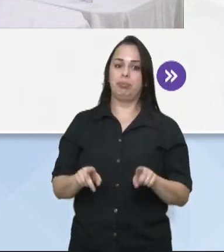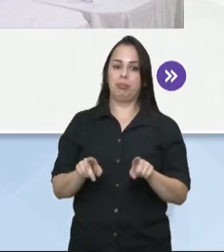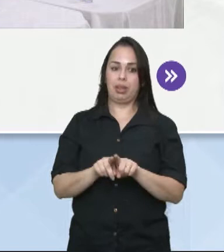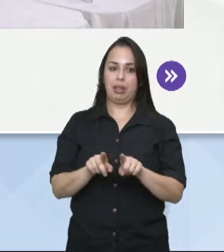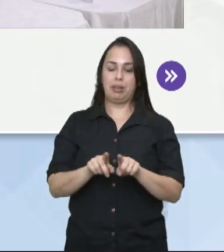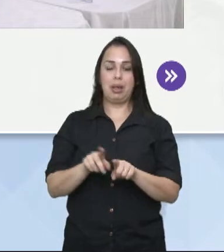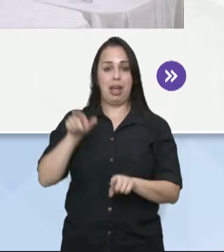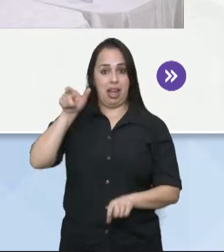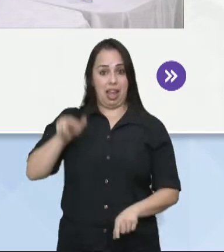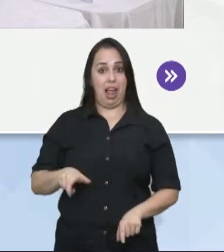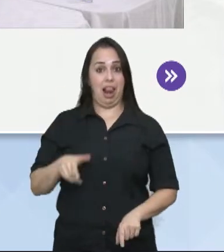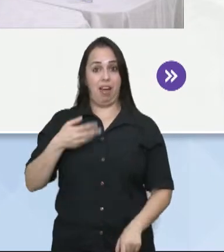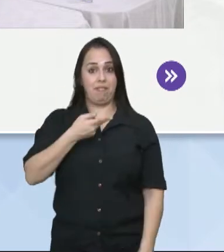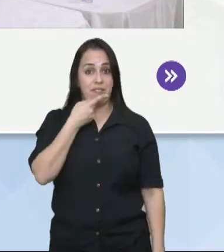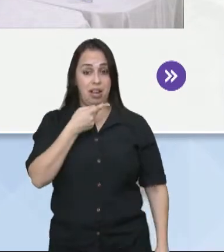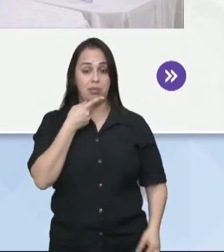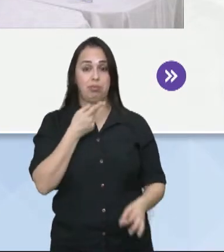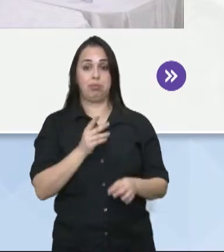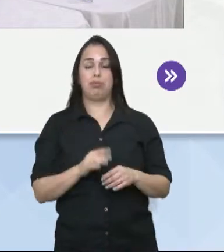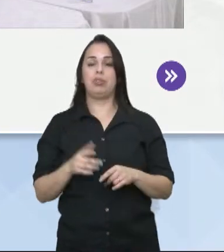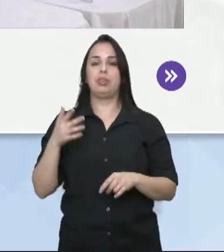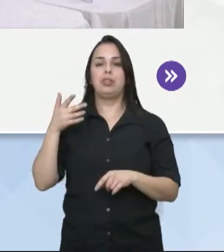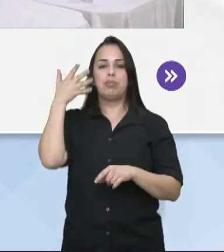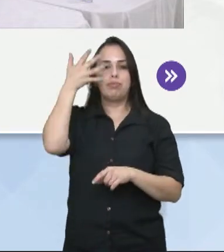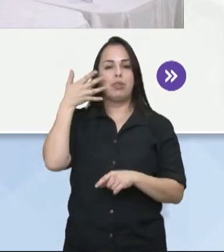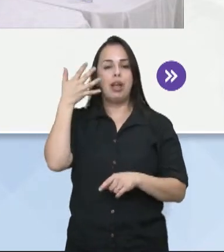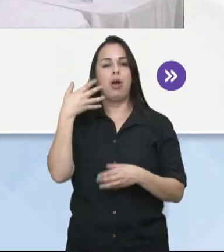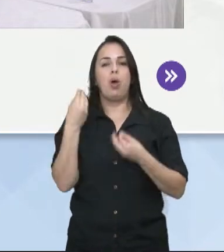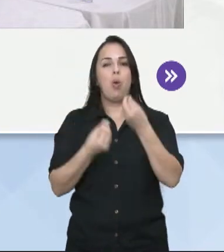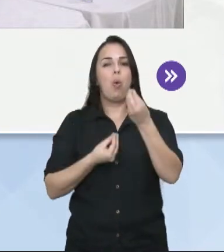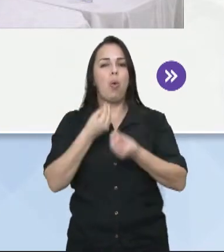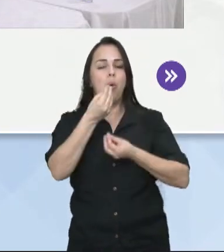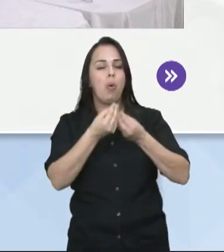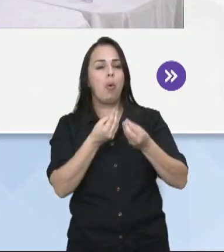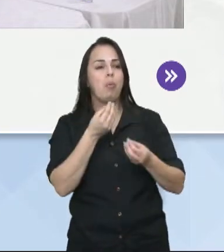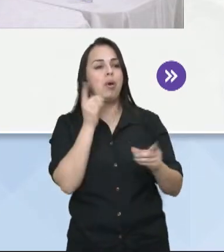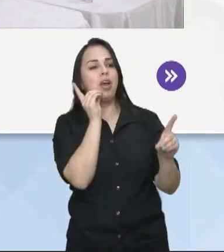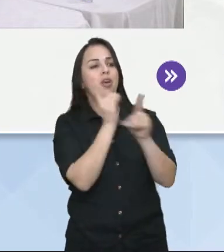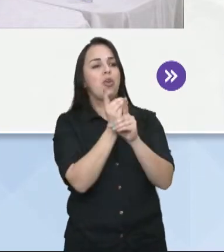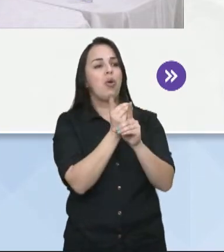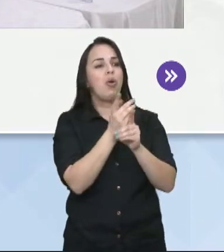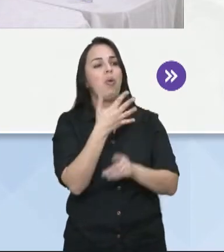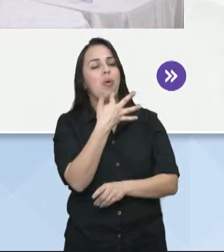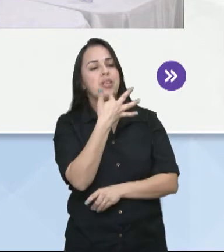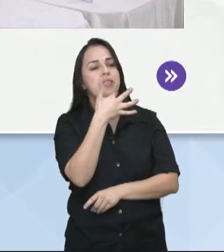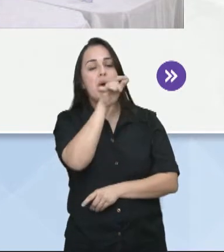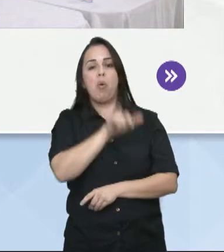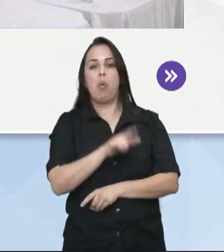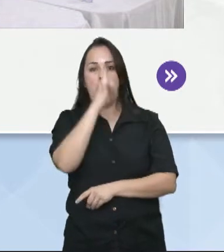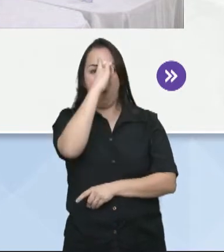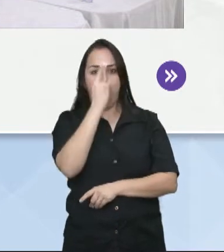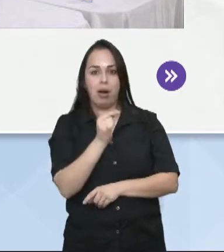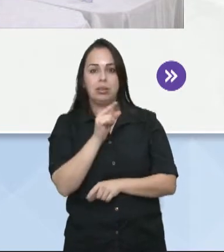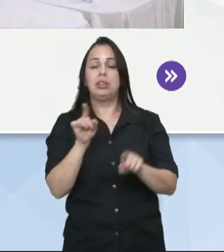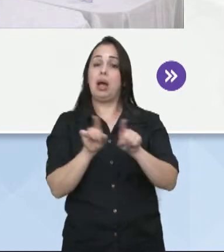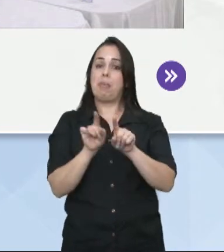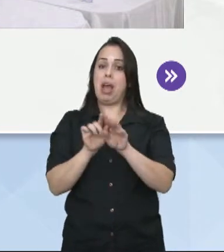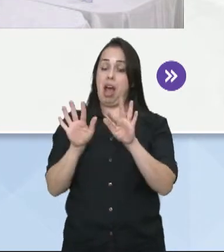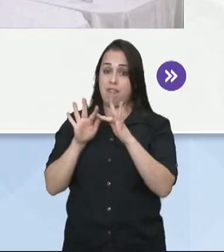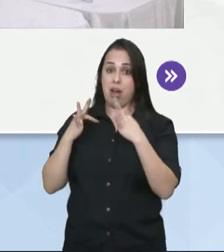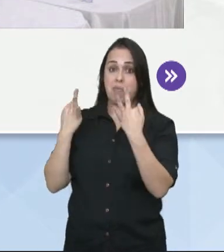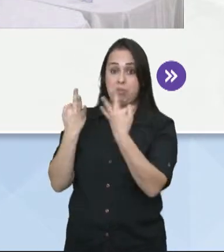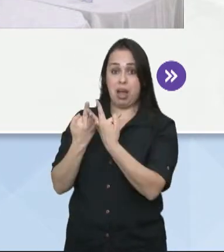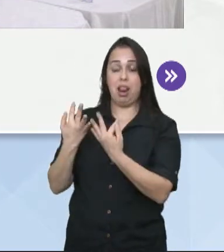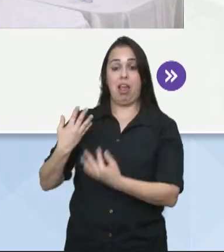sua fala, relata, inclusive, como ela conheceu o Alckmin. E a família dela também esteve lá com